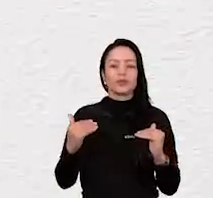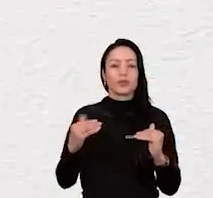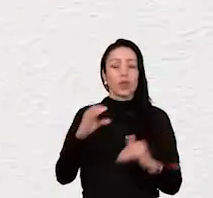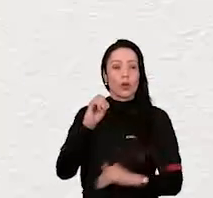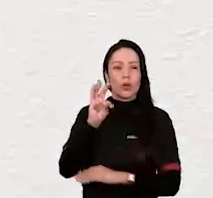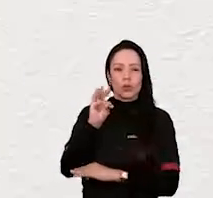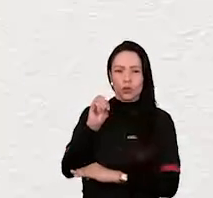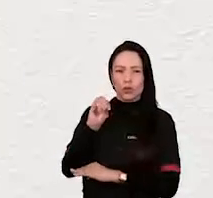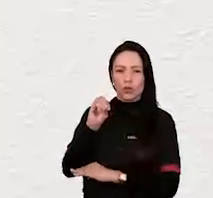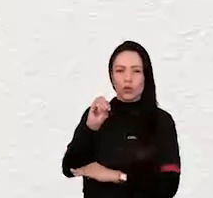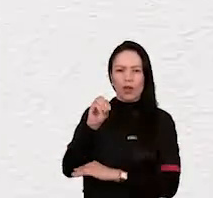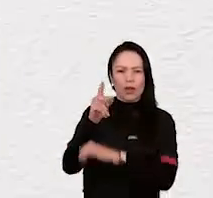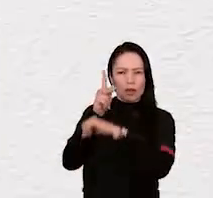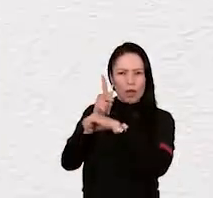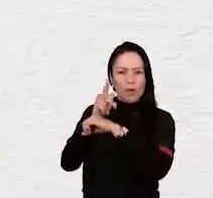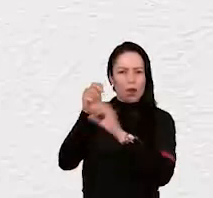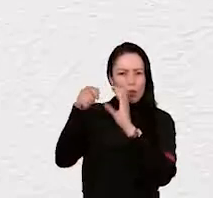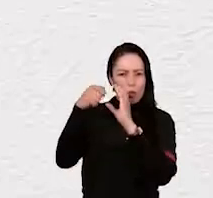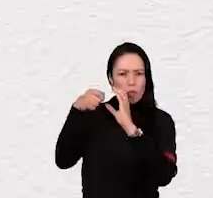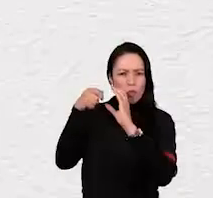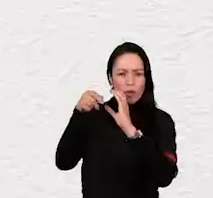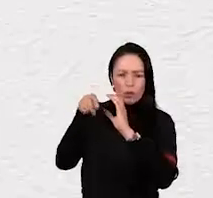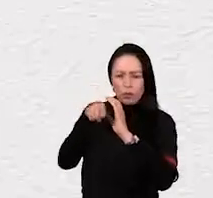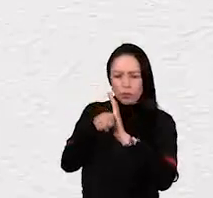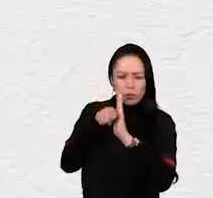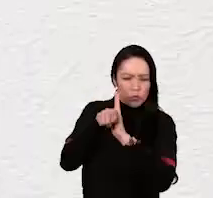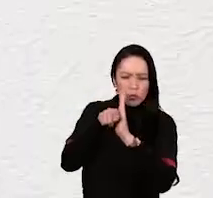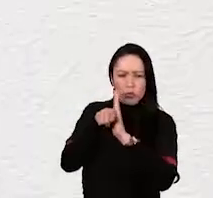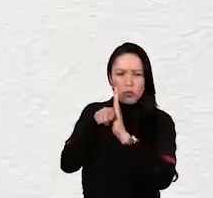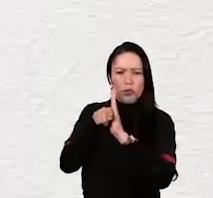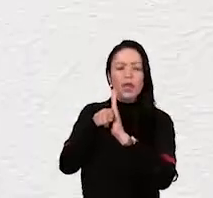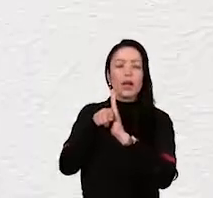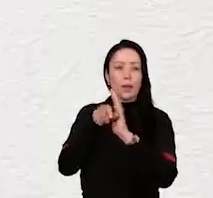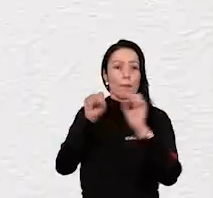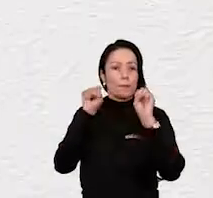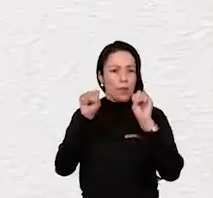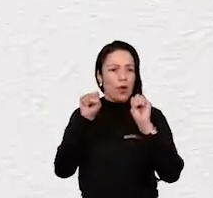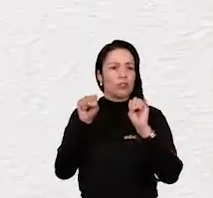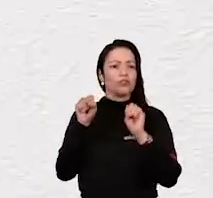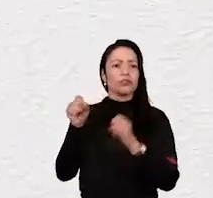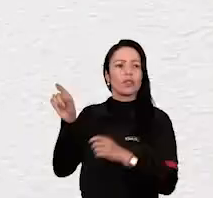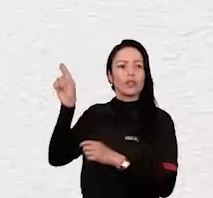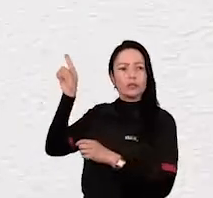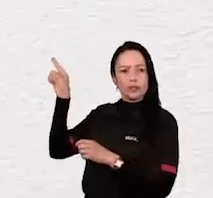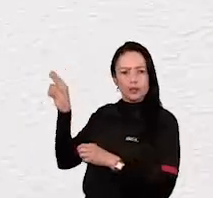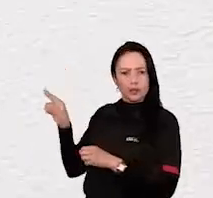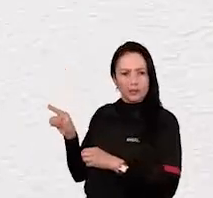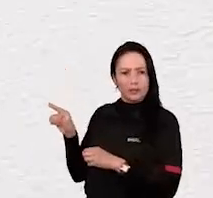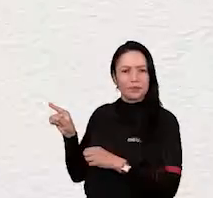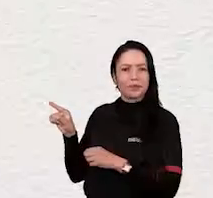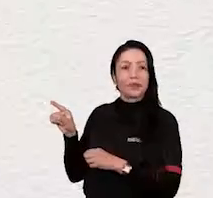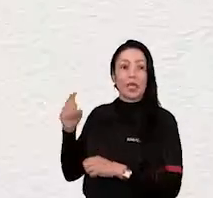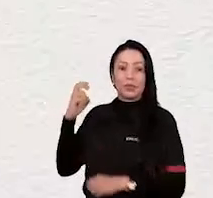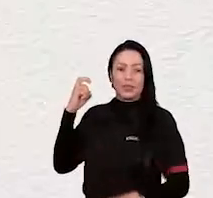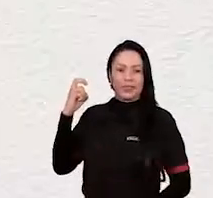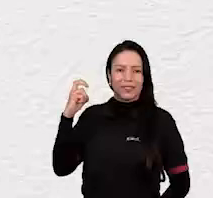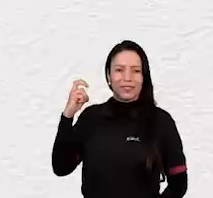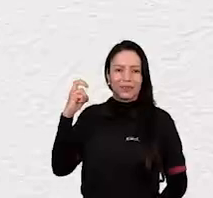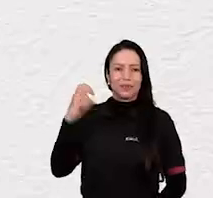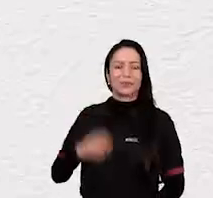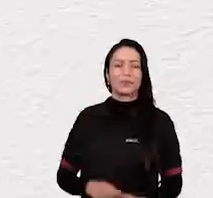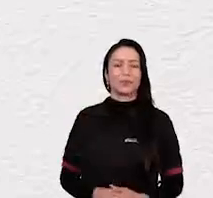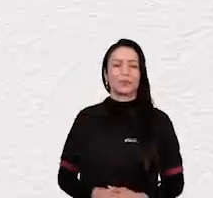otoscopia convencional, a citologia sempre, a cultura antibiograma também questionável e a otoendoscopia.